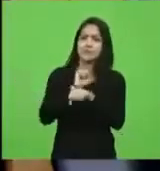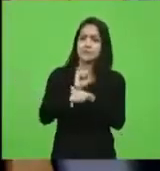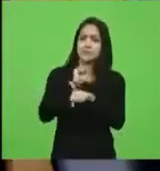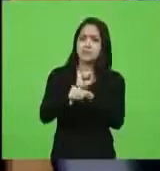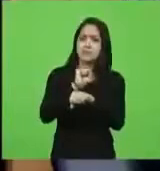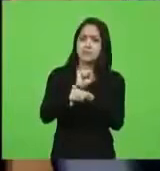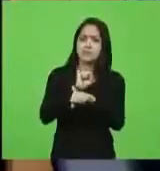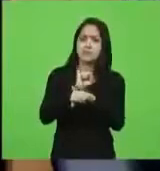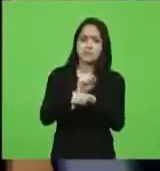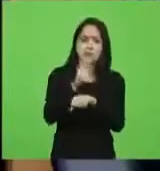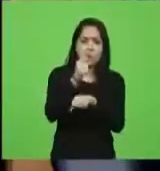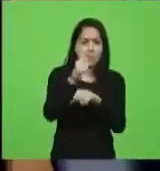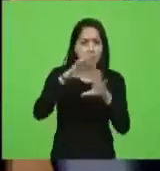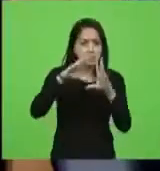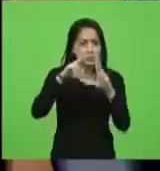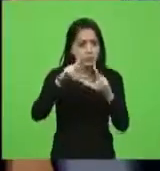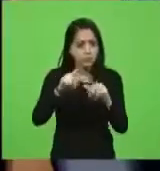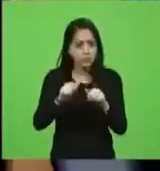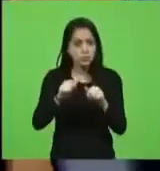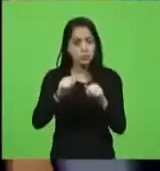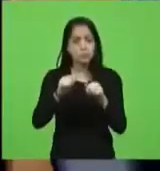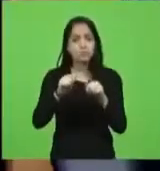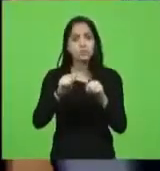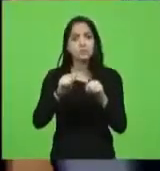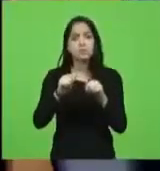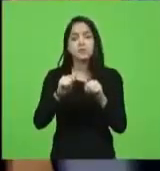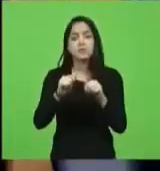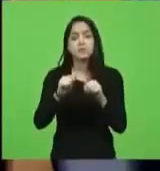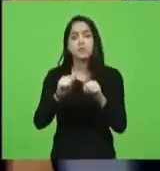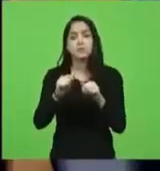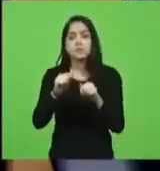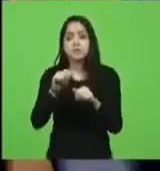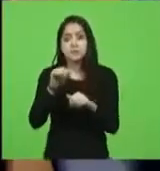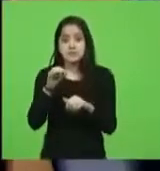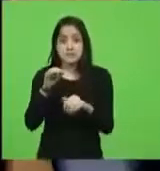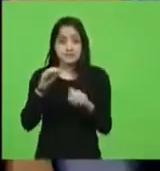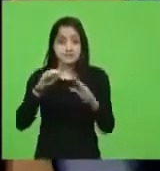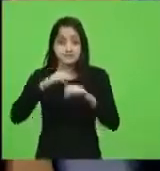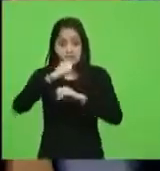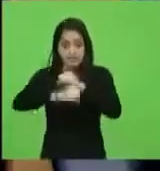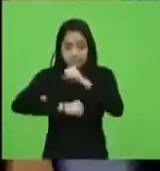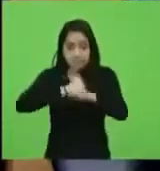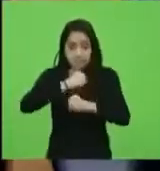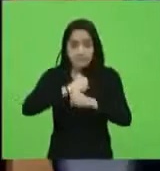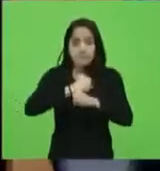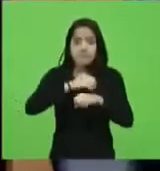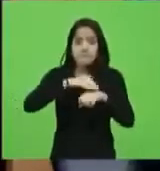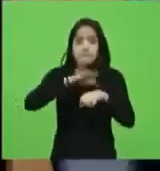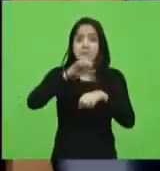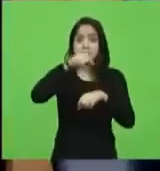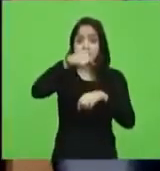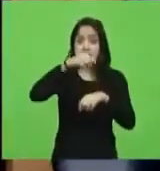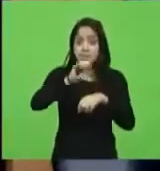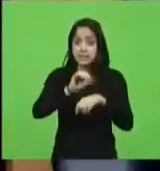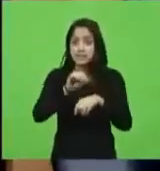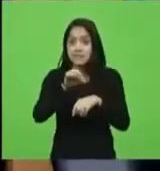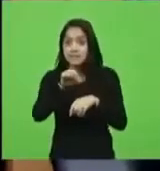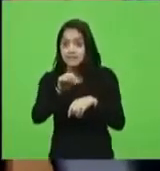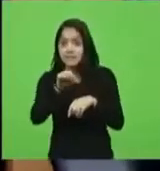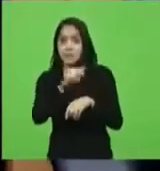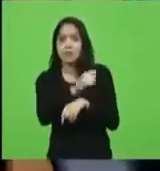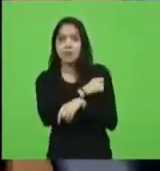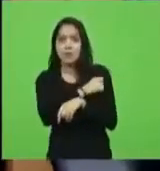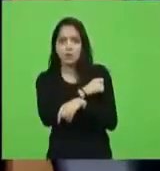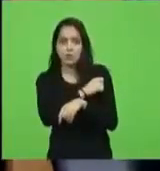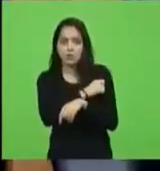em quase todos os municípios. Se nós colocarmos, a partir do ano que vem, mais 70 mil alunos para o sistema